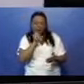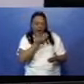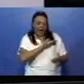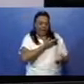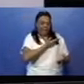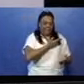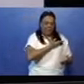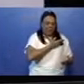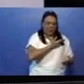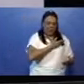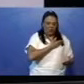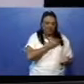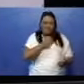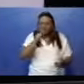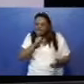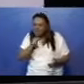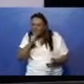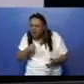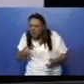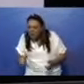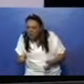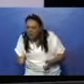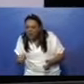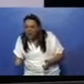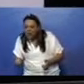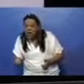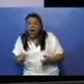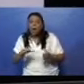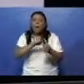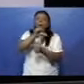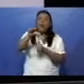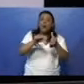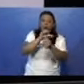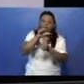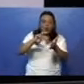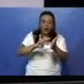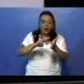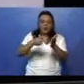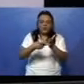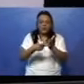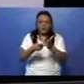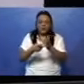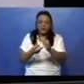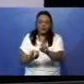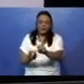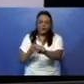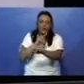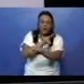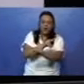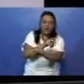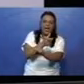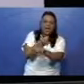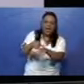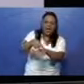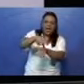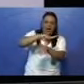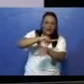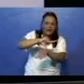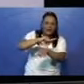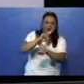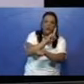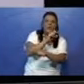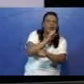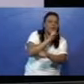velho eu já mudo centímetro perceberam velho antes do substantivo amigo não dizer que ele esteja